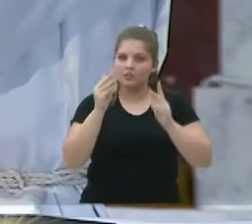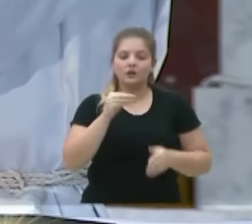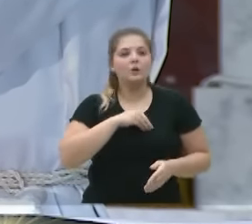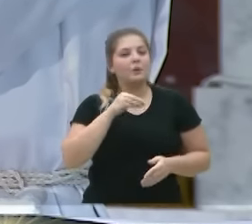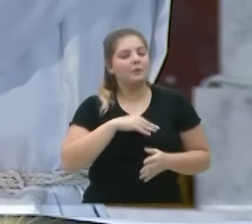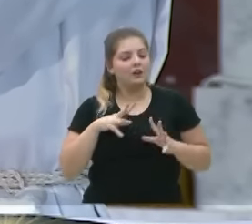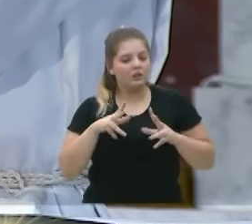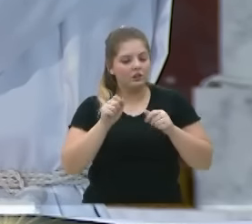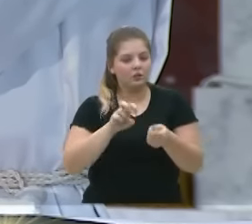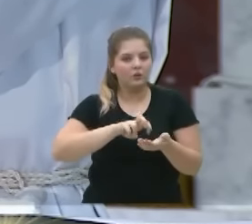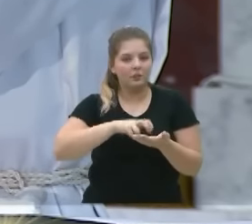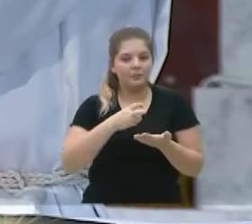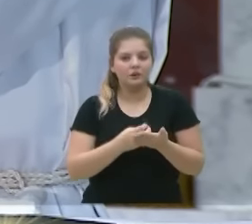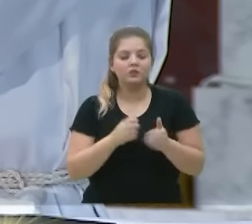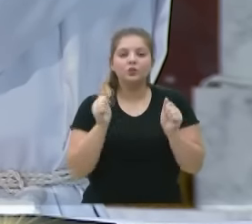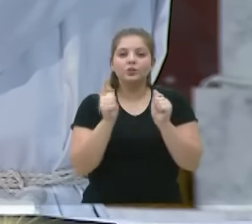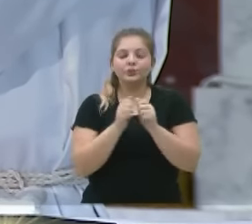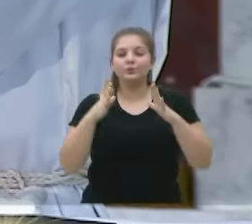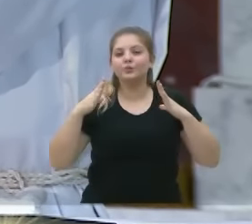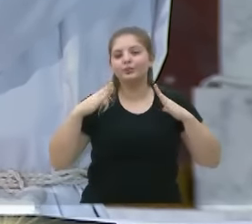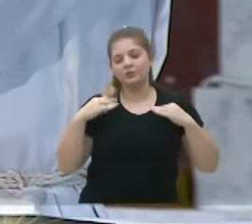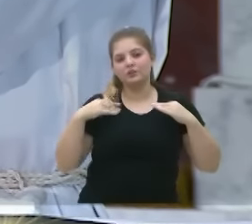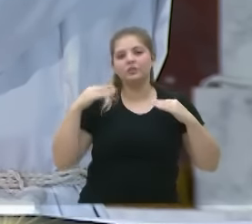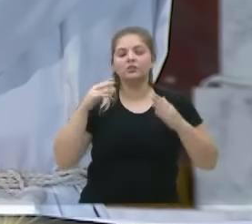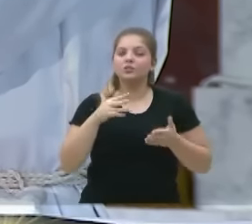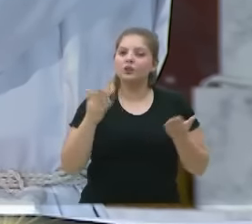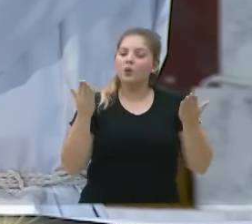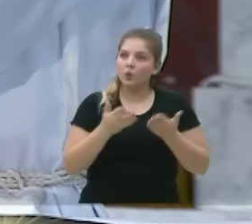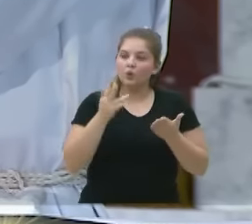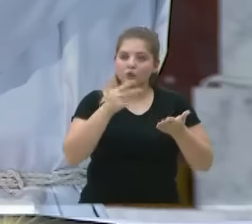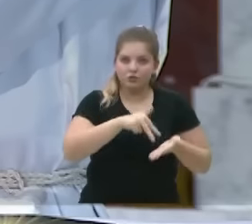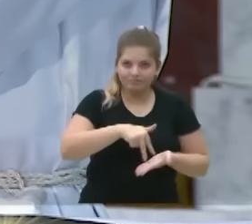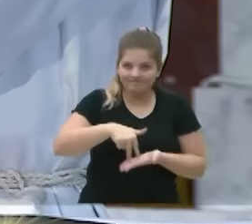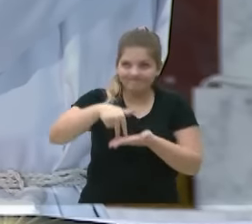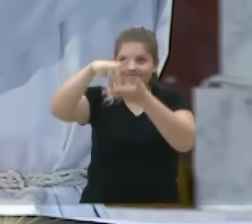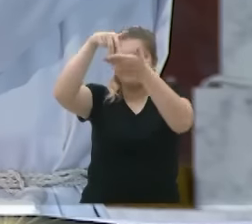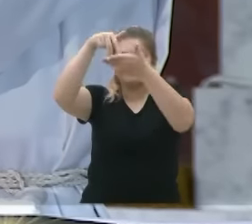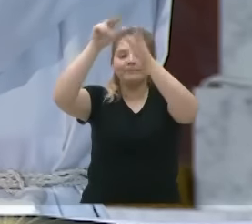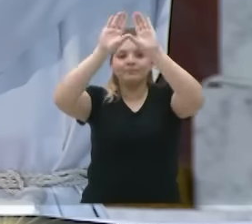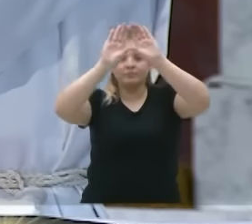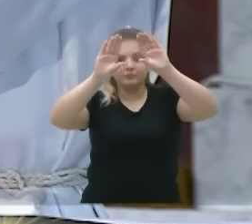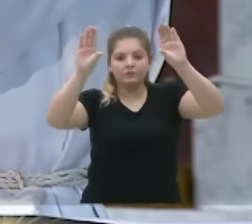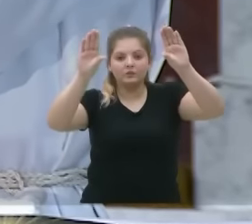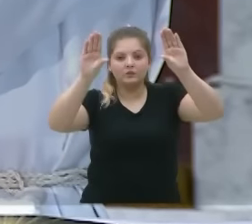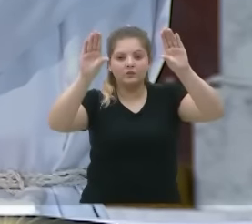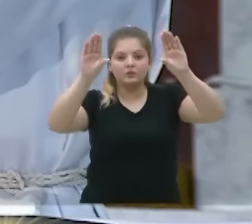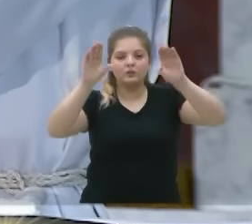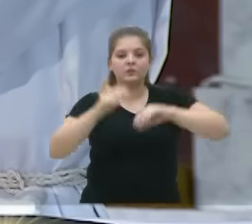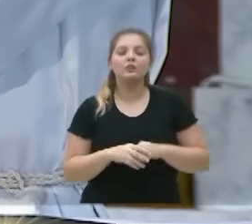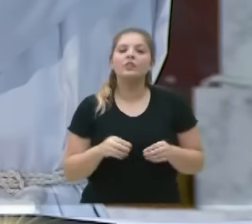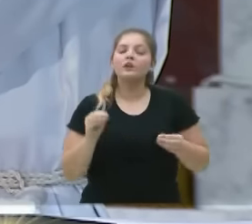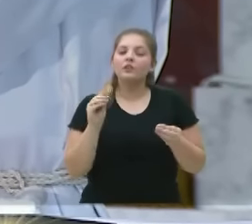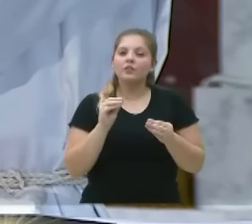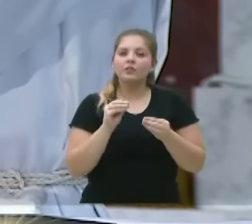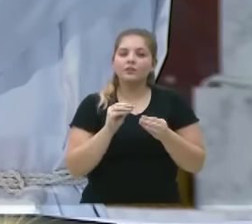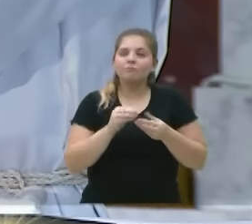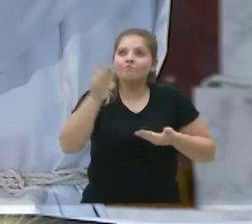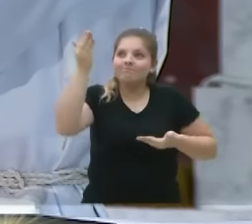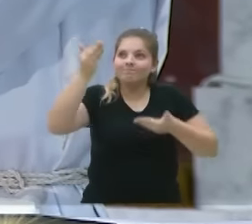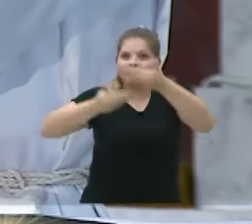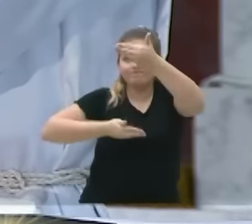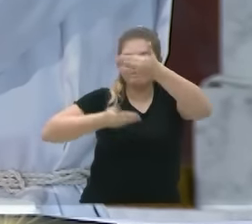morte, ante os anjos maravilhados, subiu hoje ao mais alto dos céus, constituindo o mediador entre Deus e